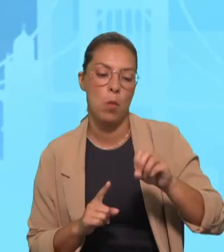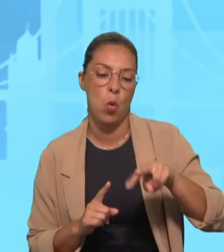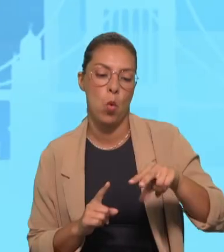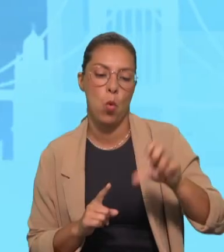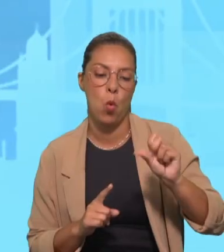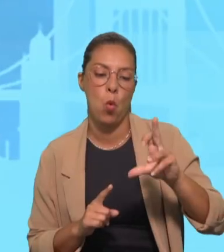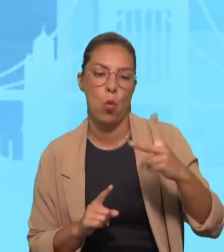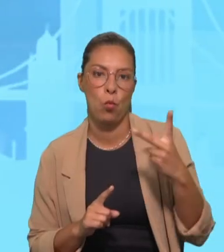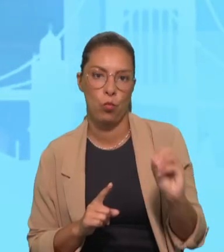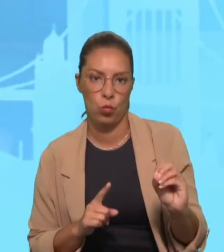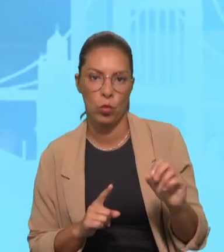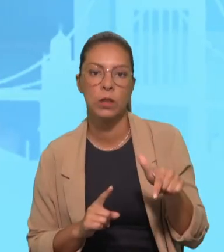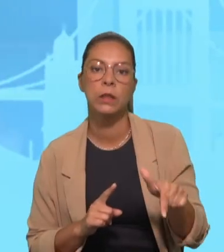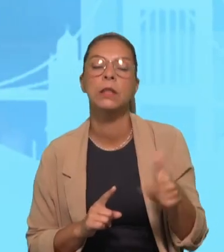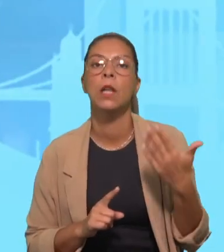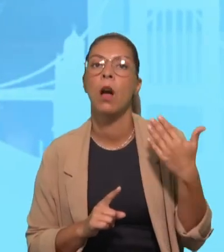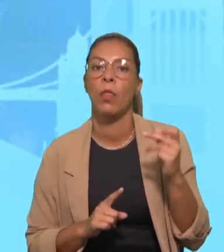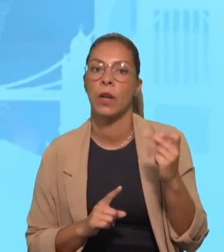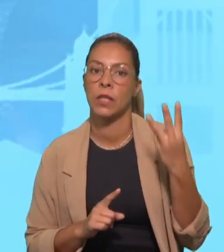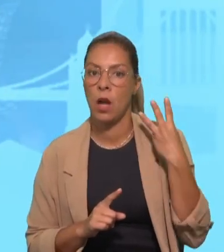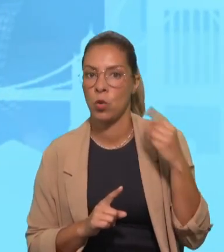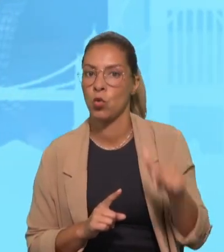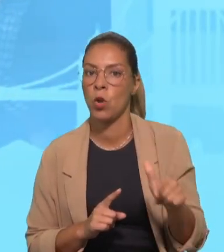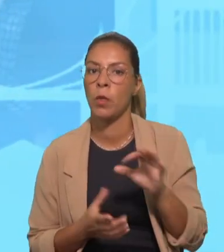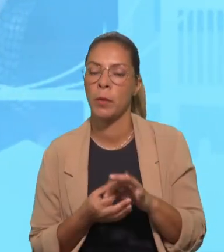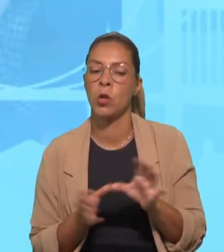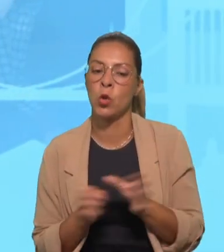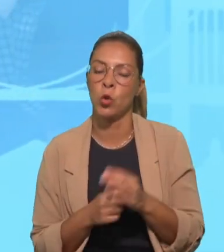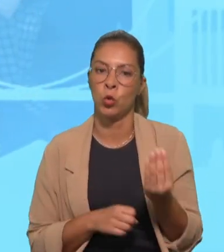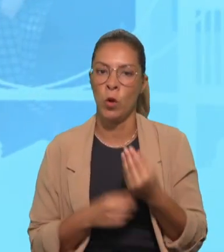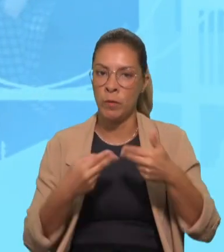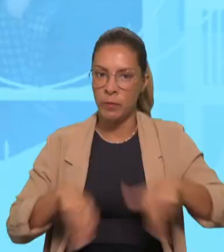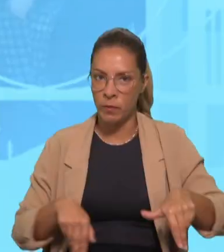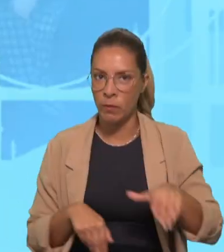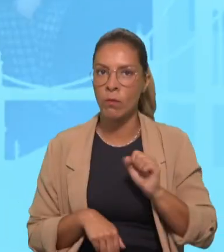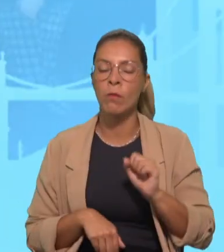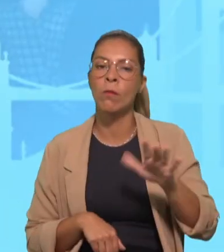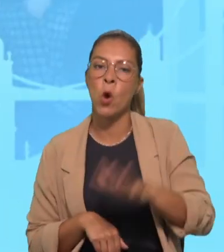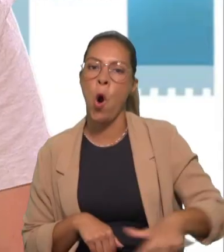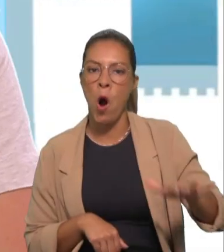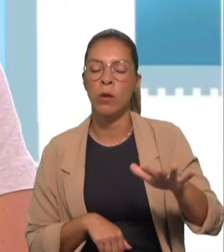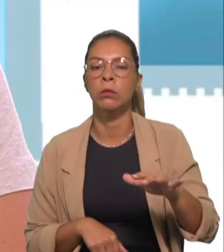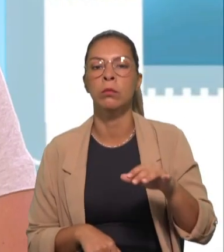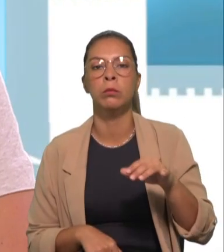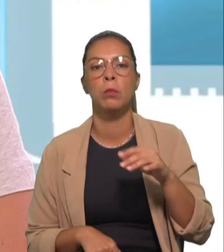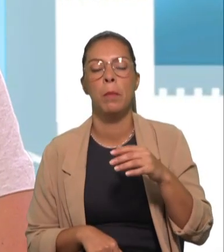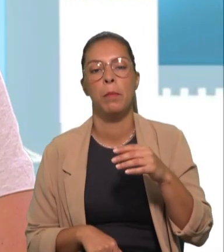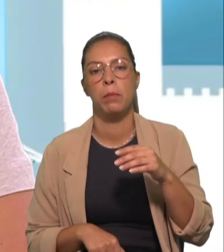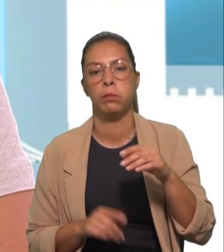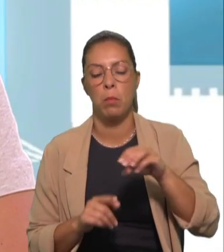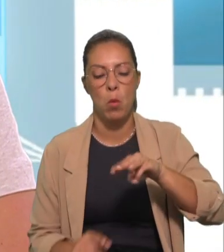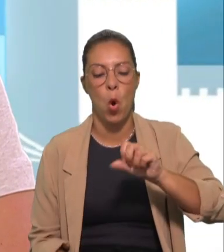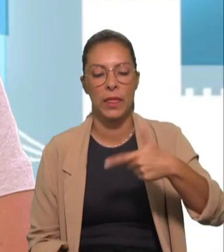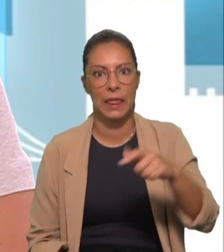estares ligado há cerca de 3 anos, mais ou menos, aos Jovens Sem Fronteiras, concretamente na paróquia do Monte Abrão, não é? Foste recordando esta